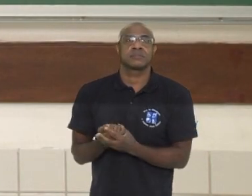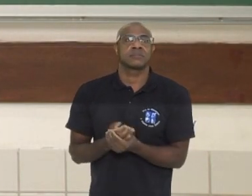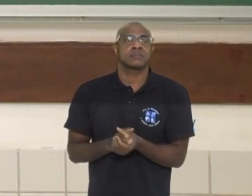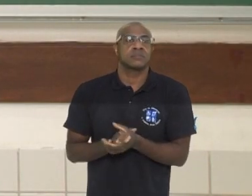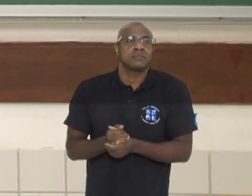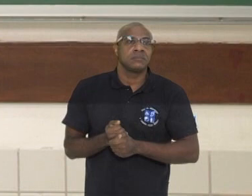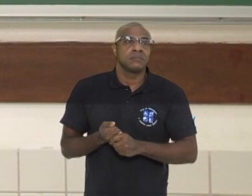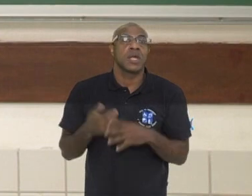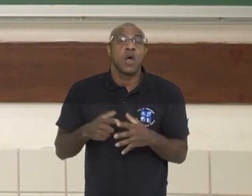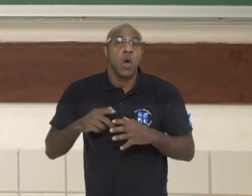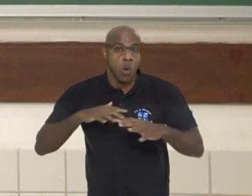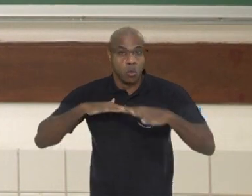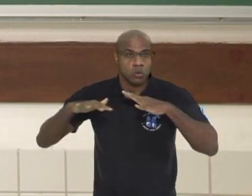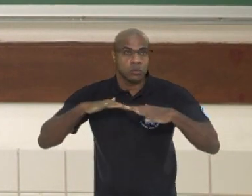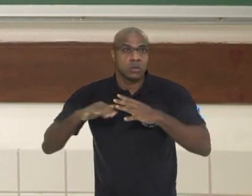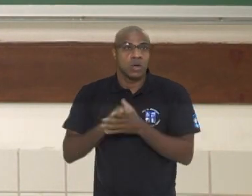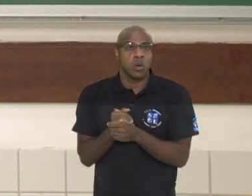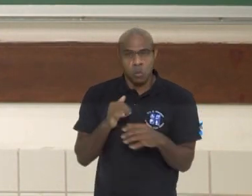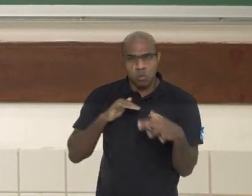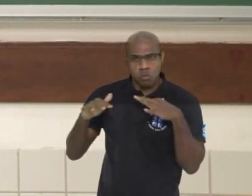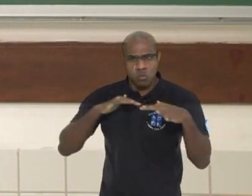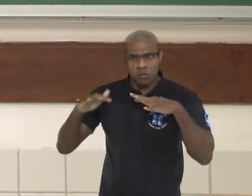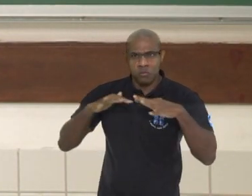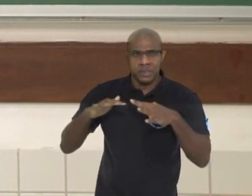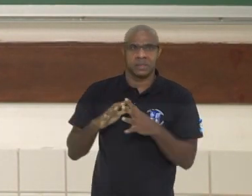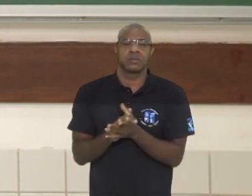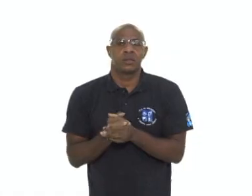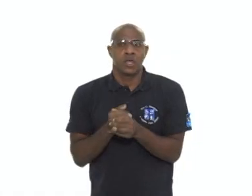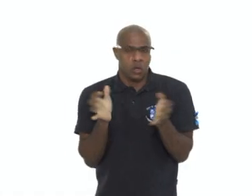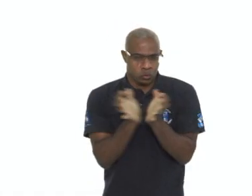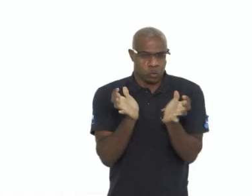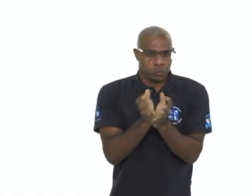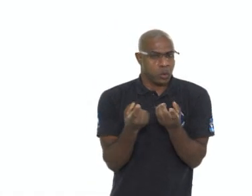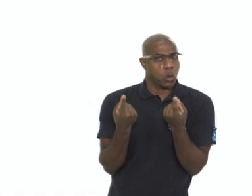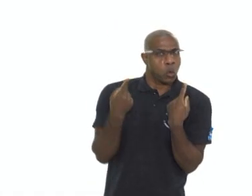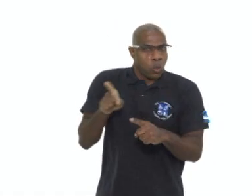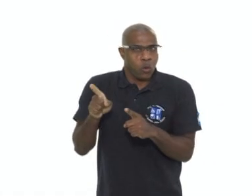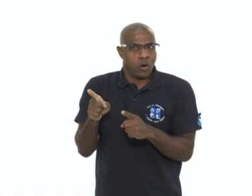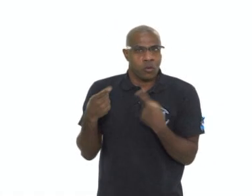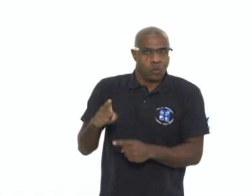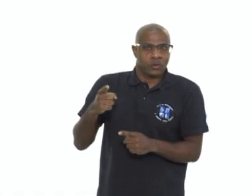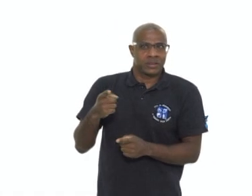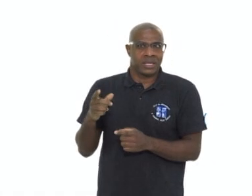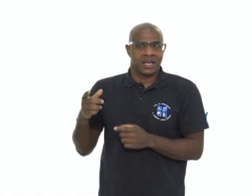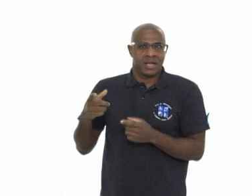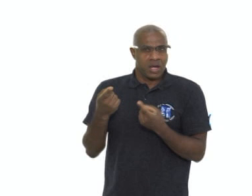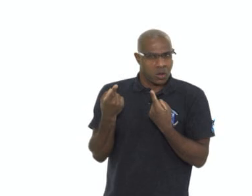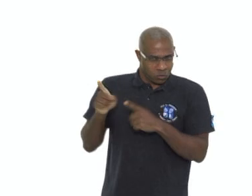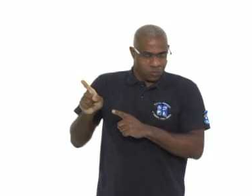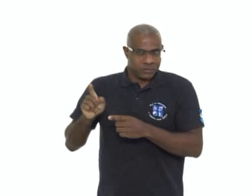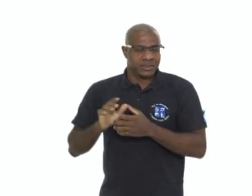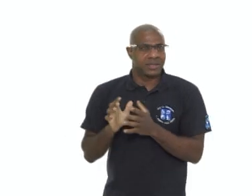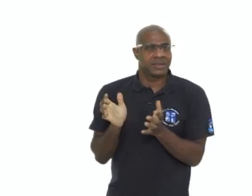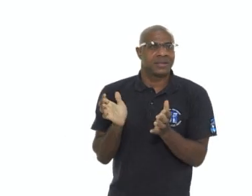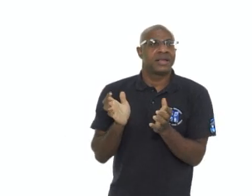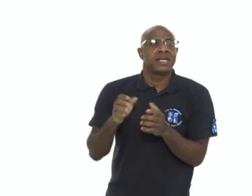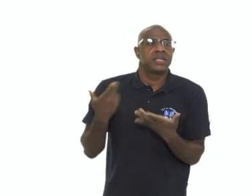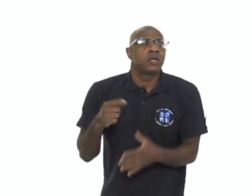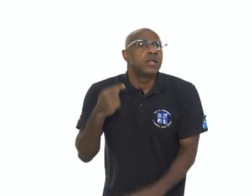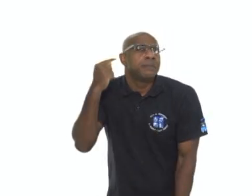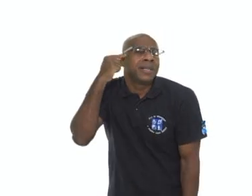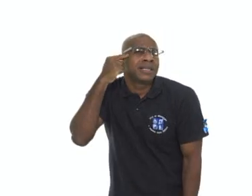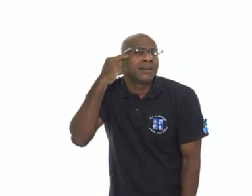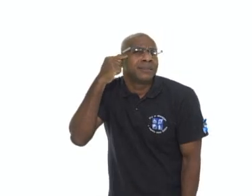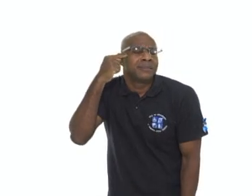Os movimentos, né? O movimento dos conjurados mineiros teve influência das ideias iluministas, principalmente dos pensadores